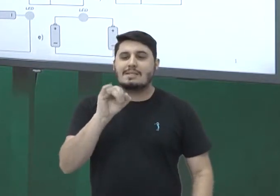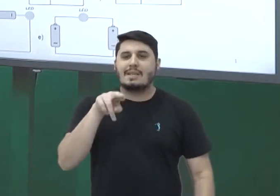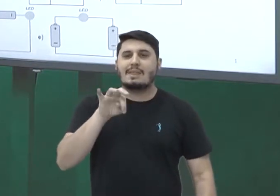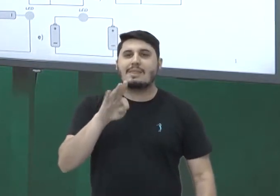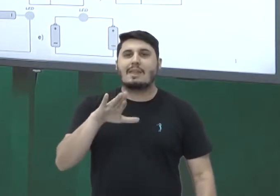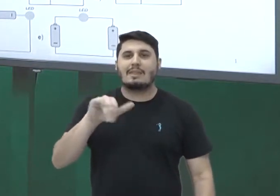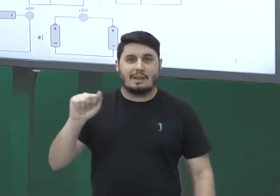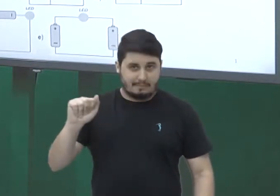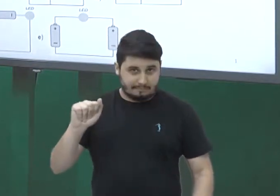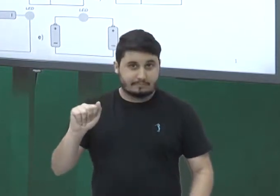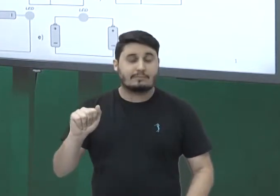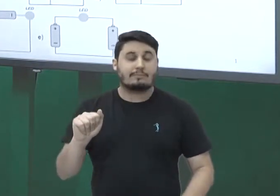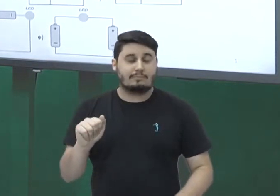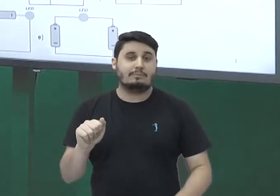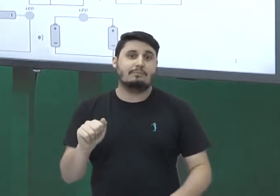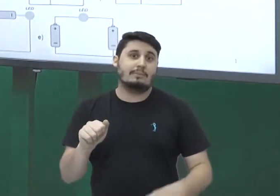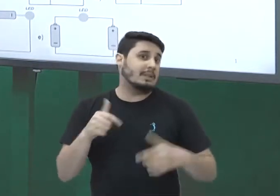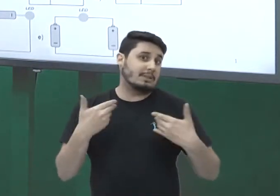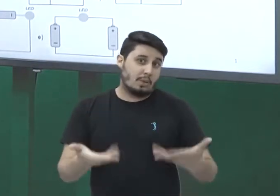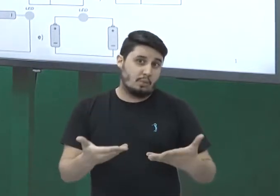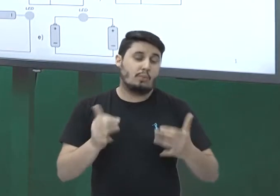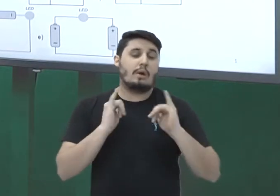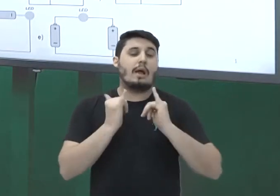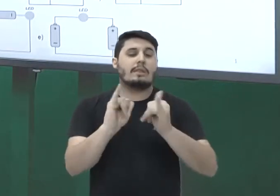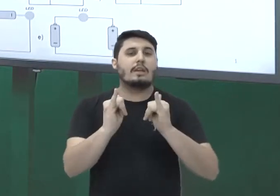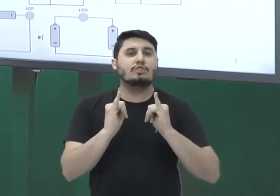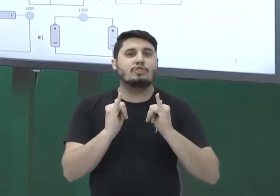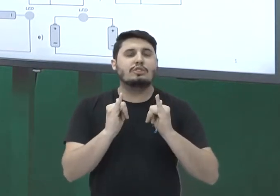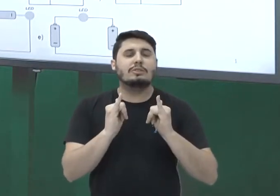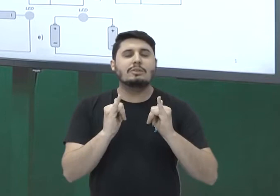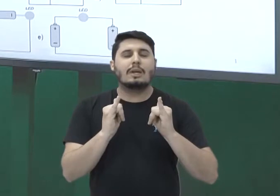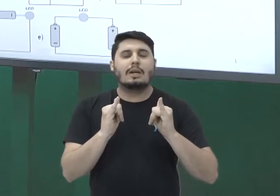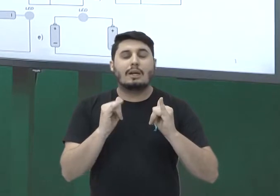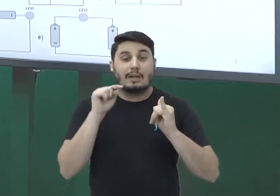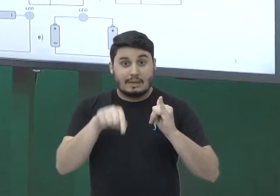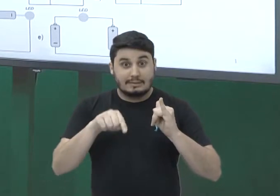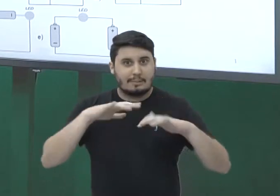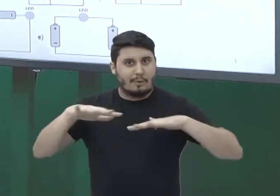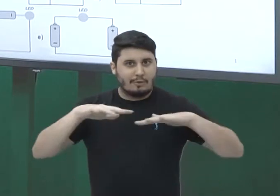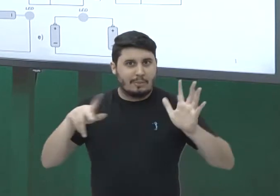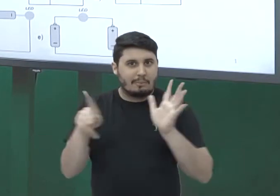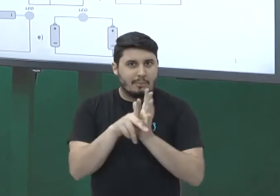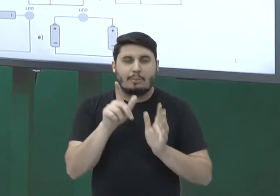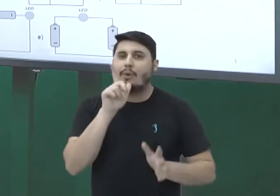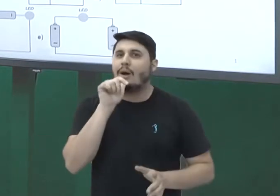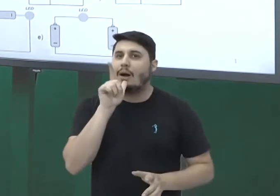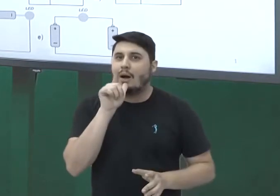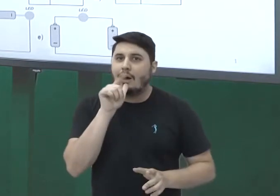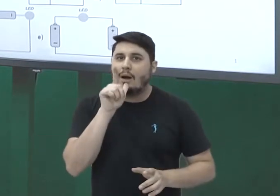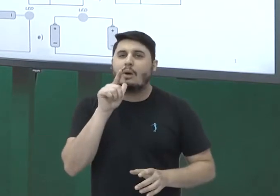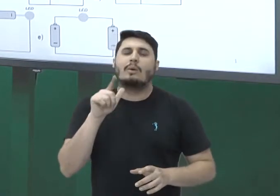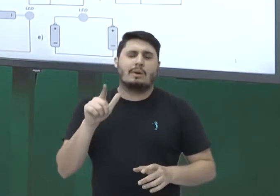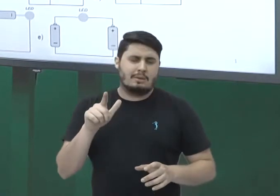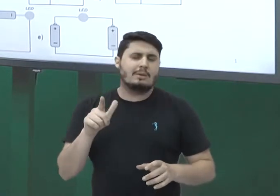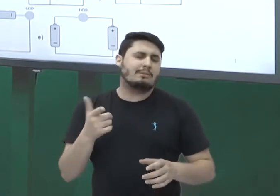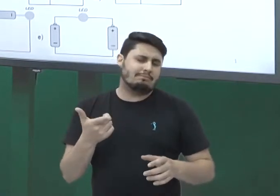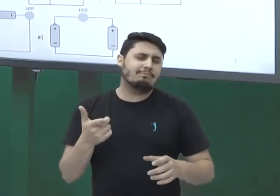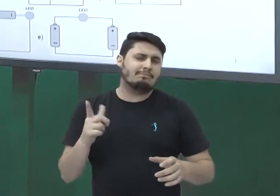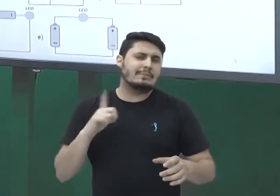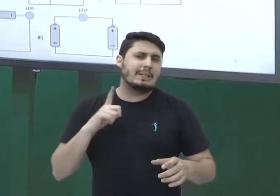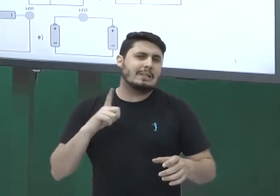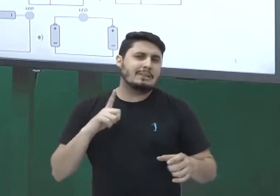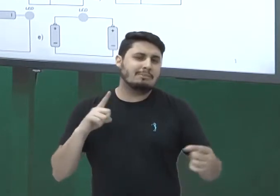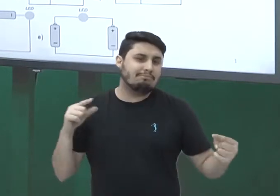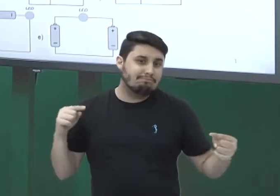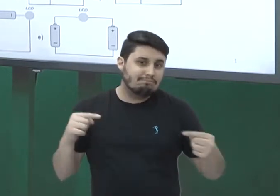energia cinética, em especial, né, ela vai estar atrelada exatamente a esse movimento das águas, que